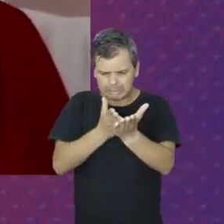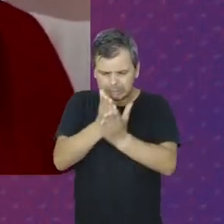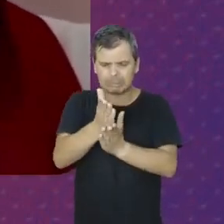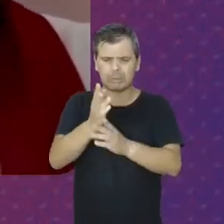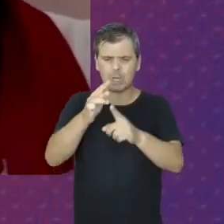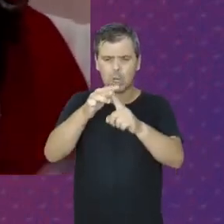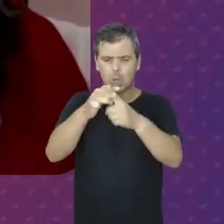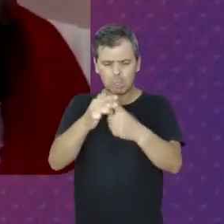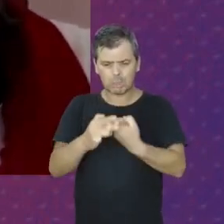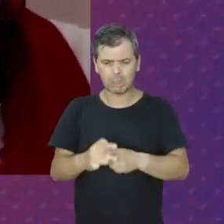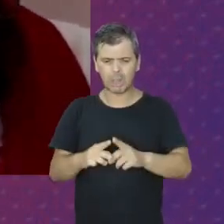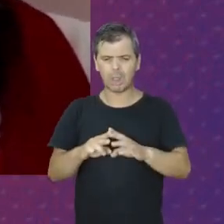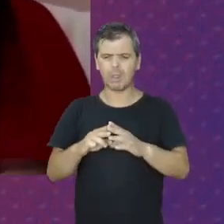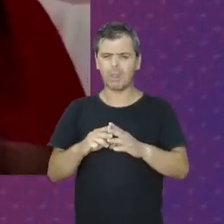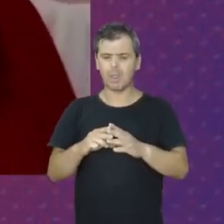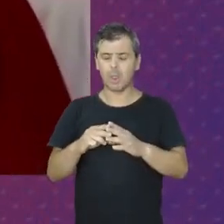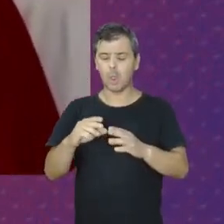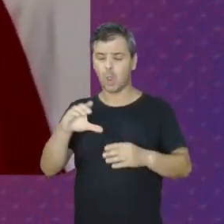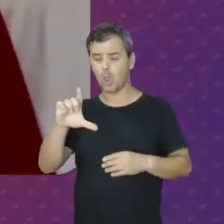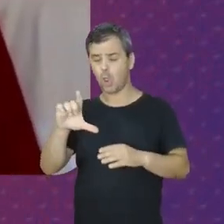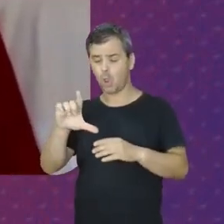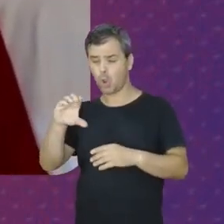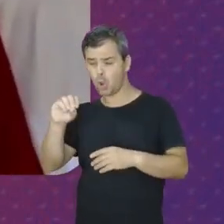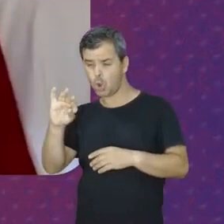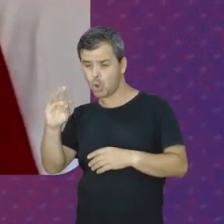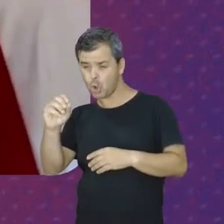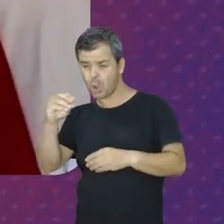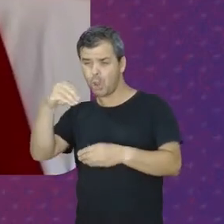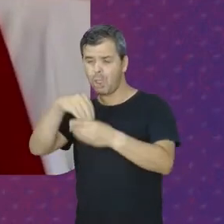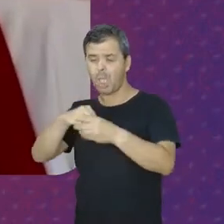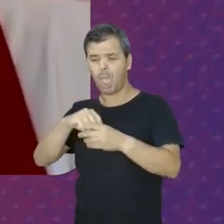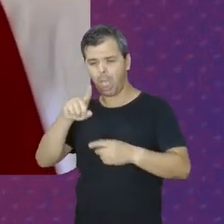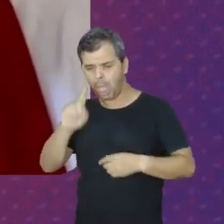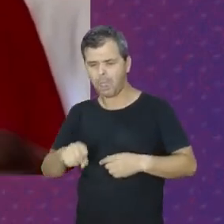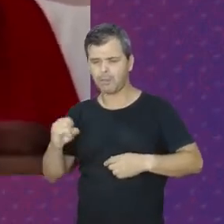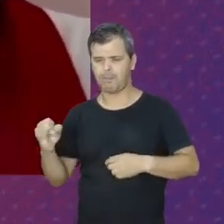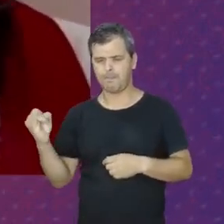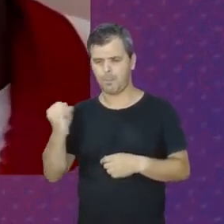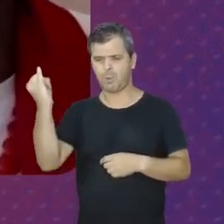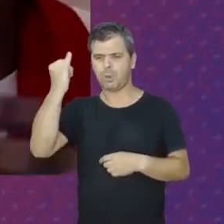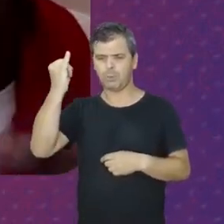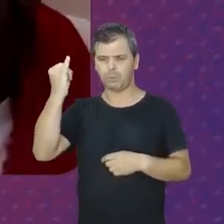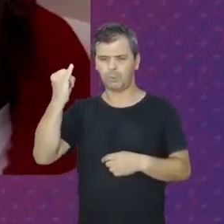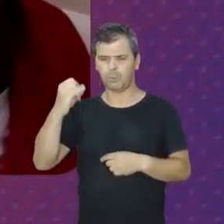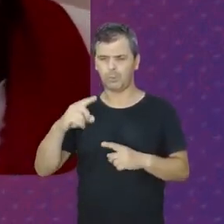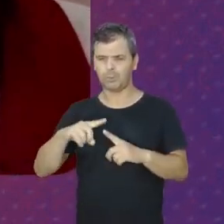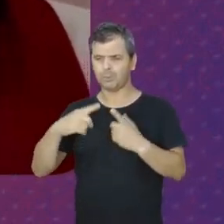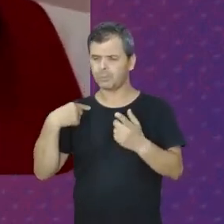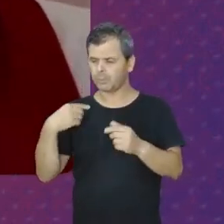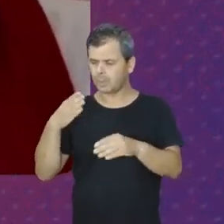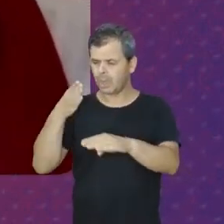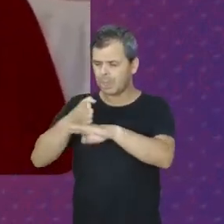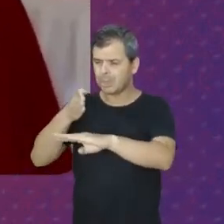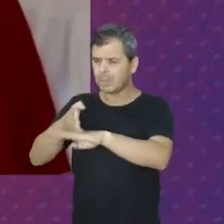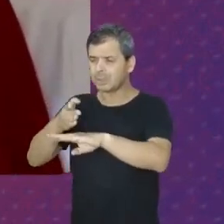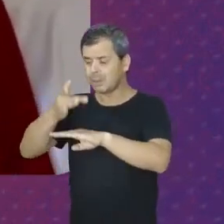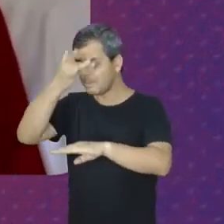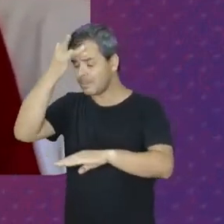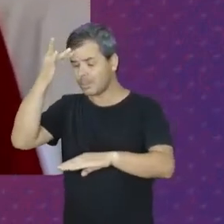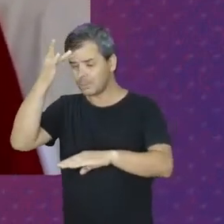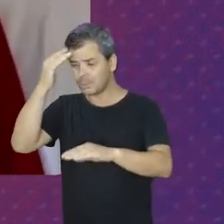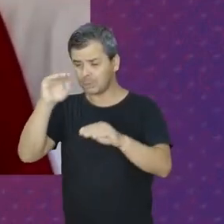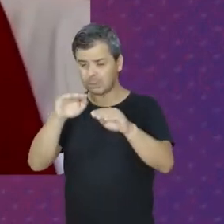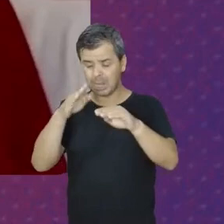corrija isso. Cotas no serviço público é fundamental. Cotas para a entrada das pessoas no